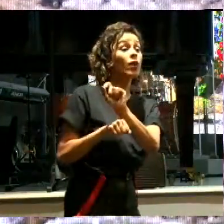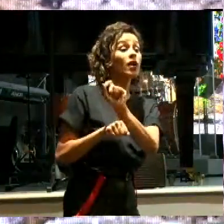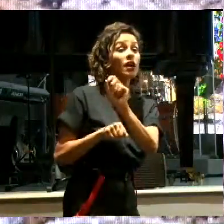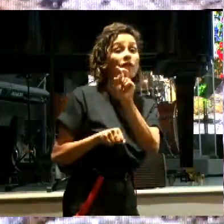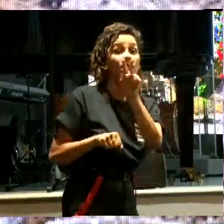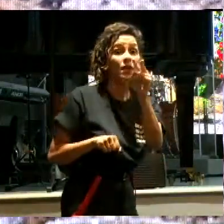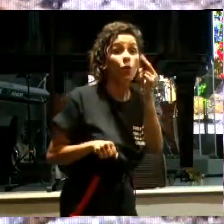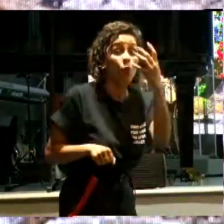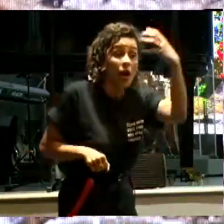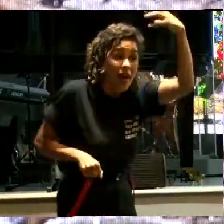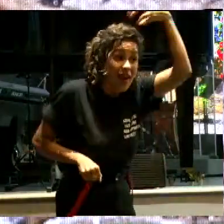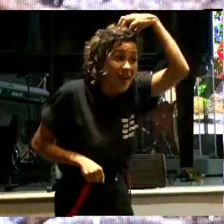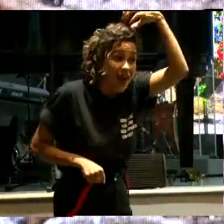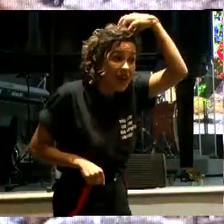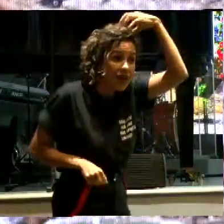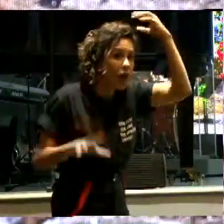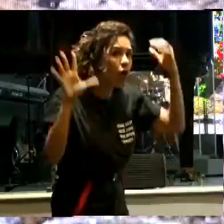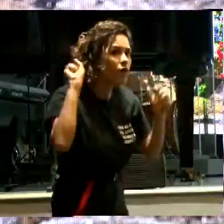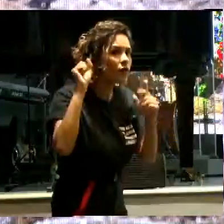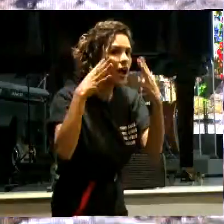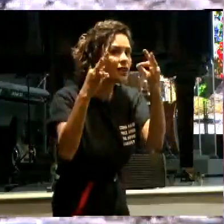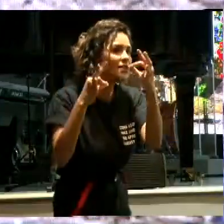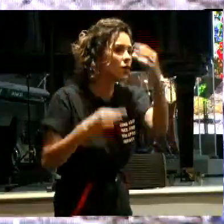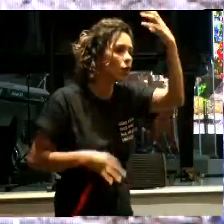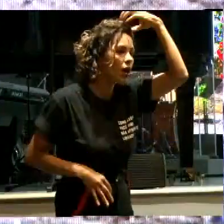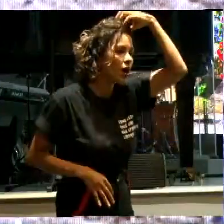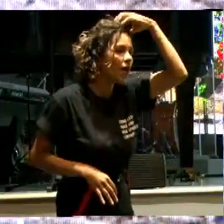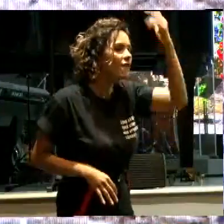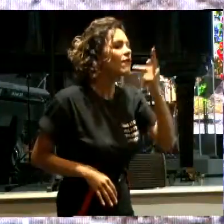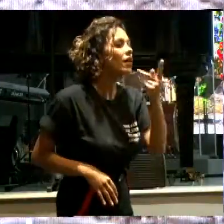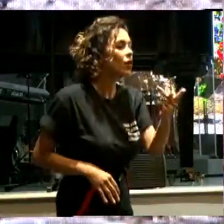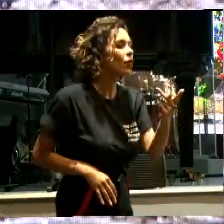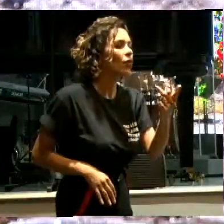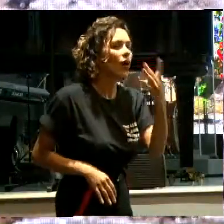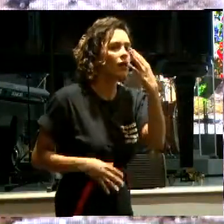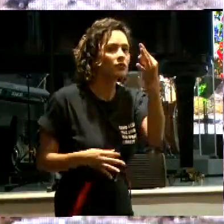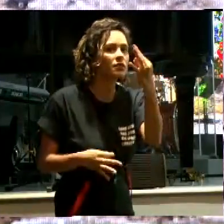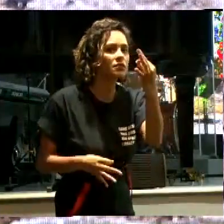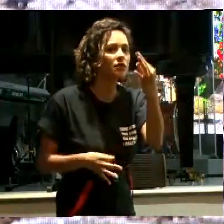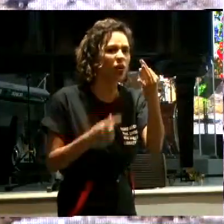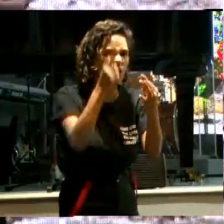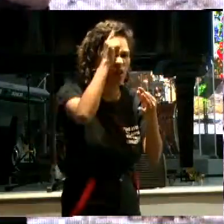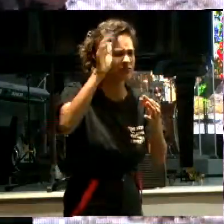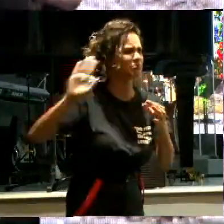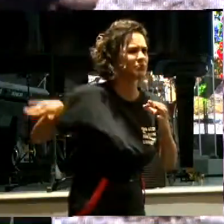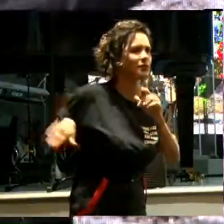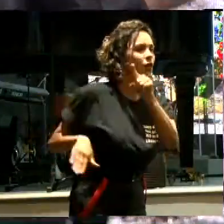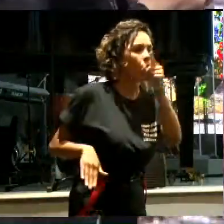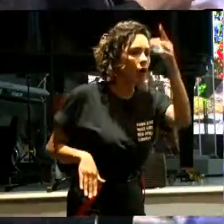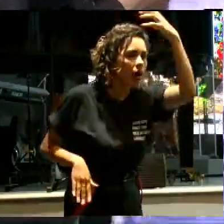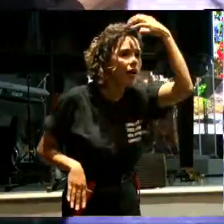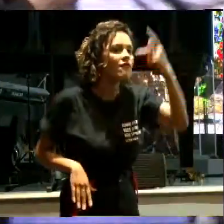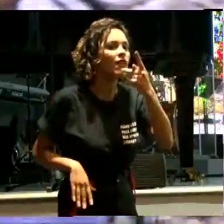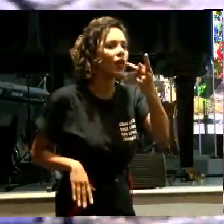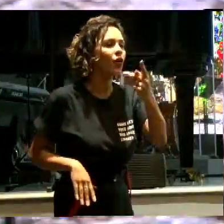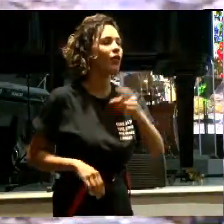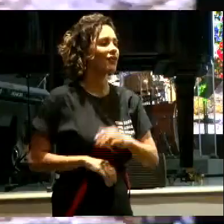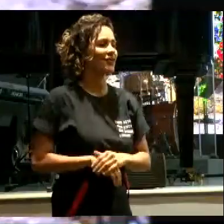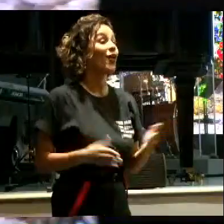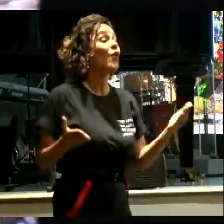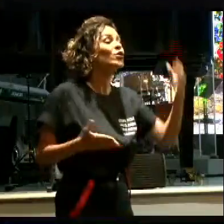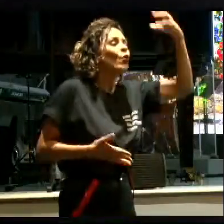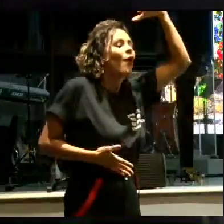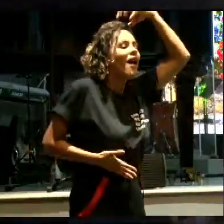que o rei estava falando. E o que, que o rei está falando para você aqui nessa noite? Você é especial, você é maravilhosa.